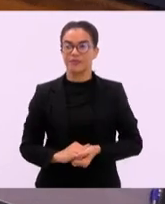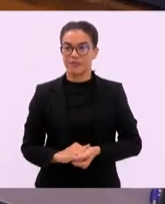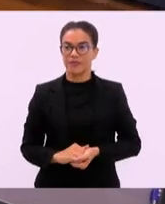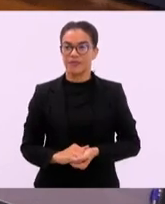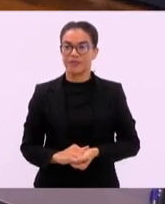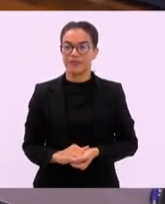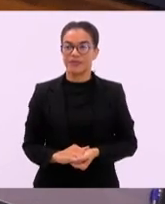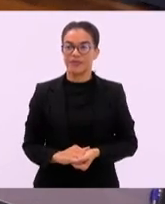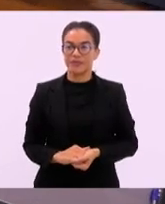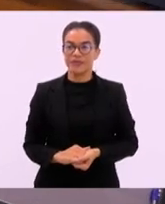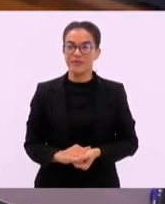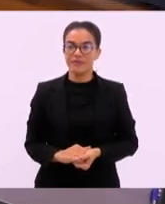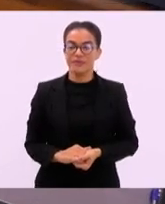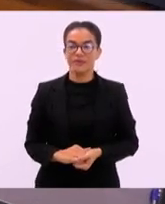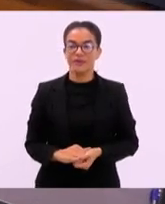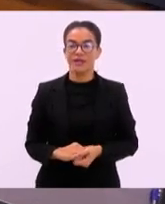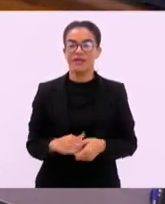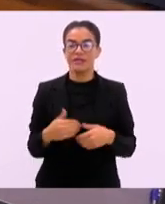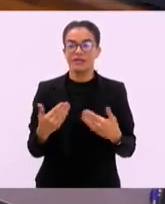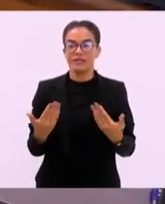Bem, eu